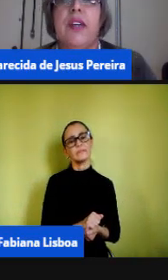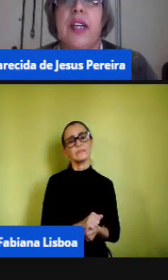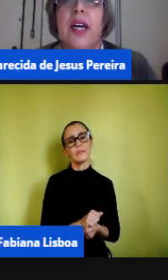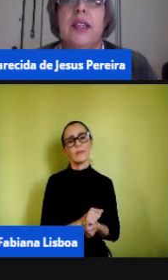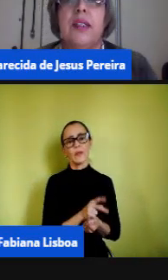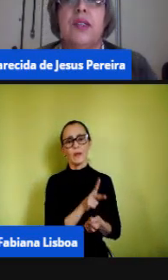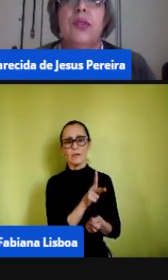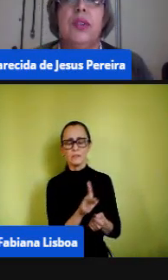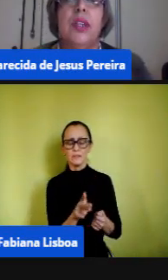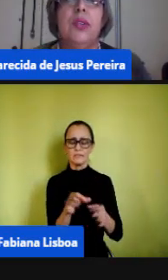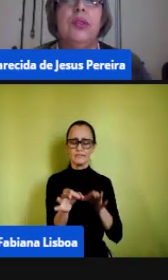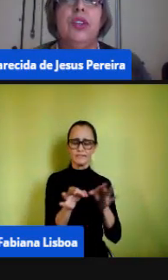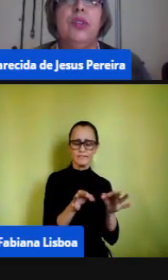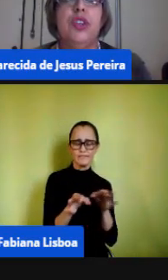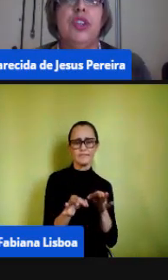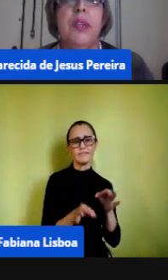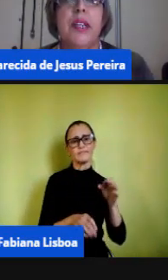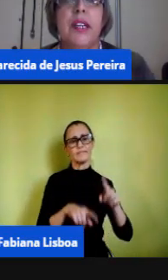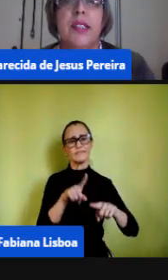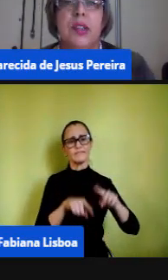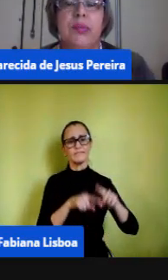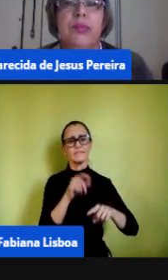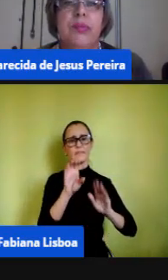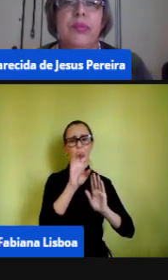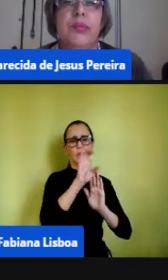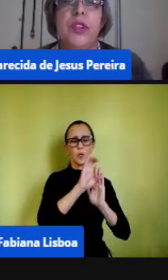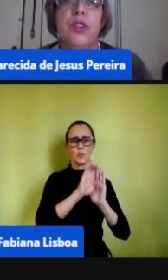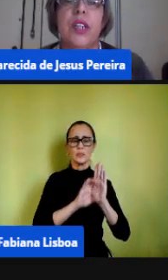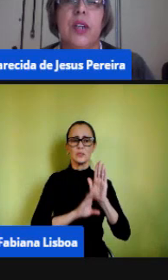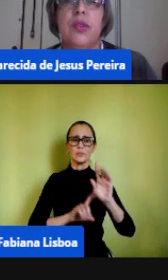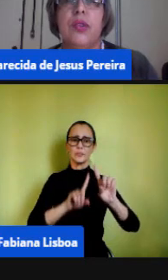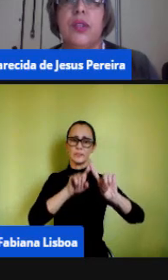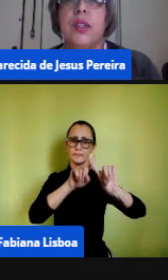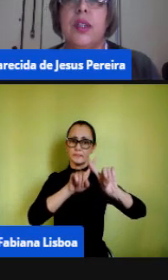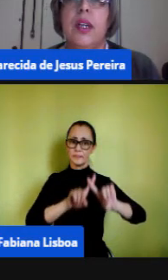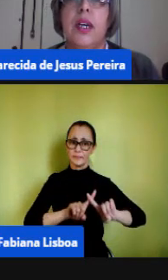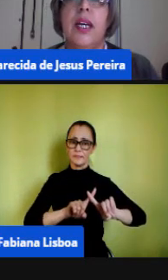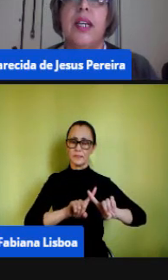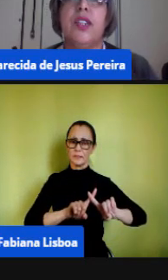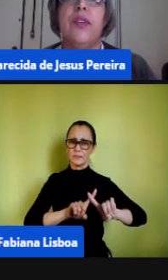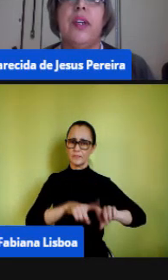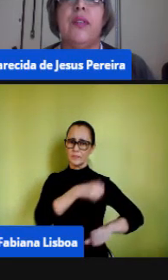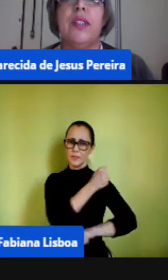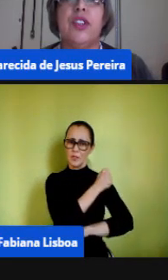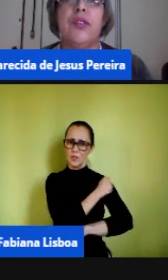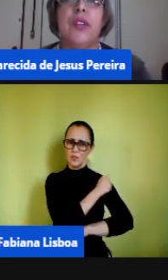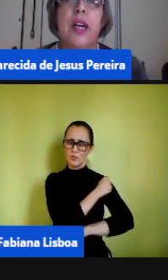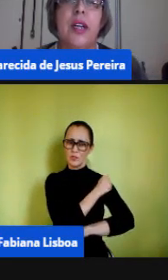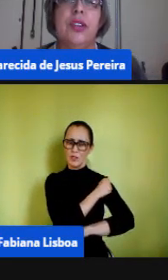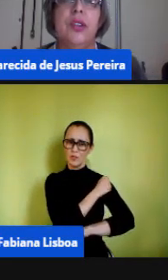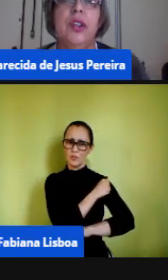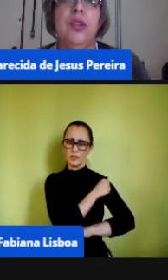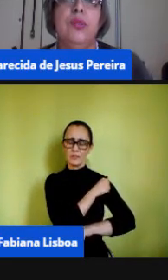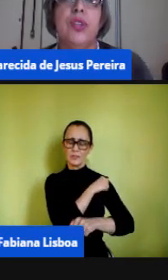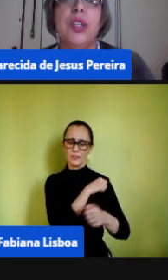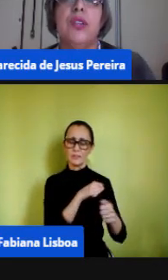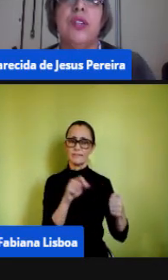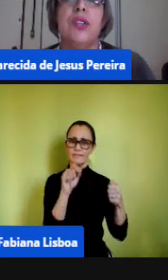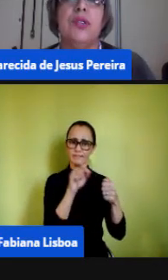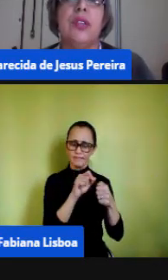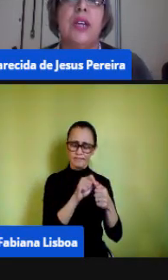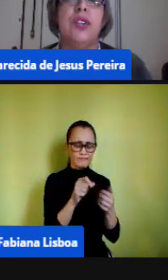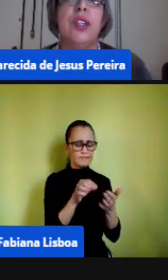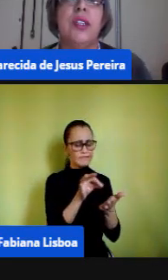atividades variadas com conteúdo de multiplicação e os alunos resolverão as atividades